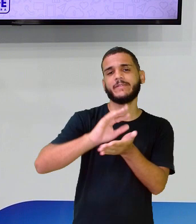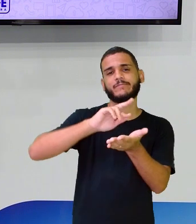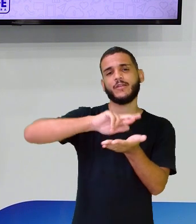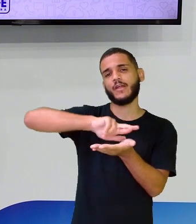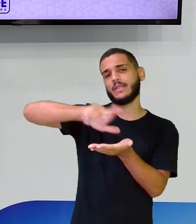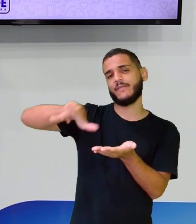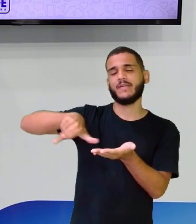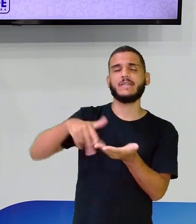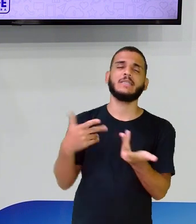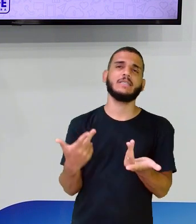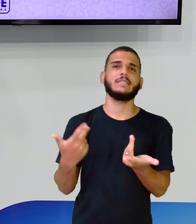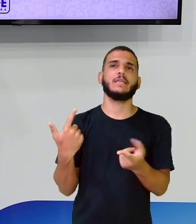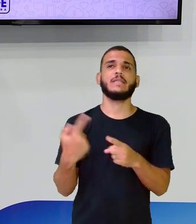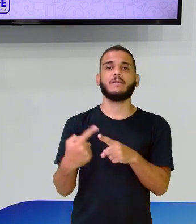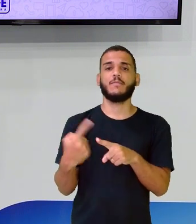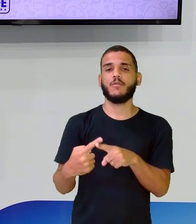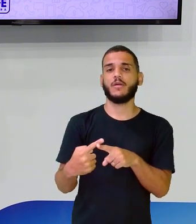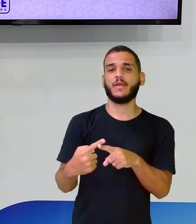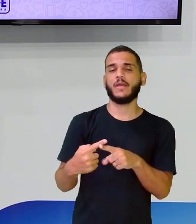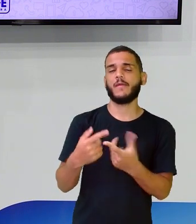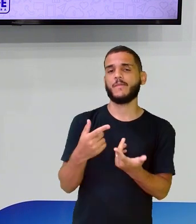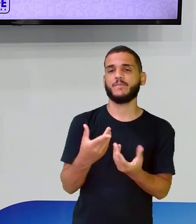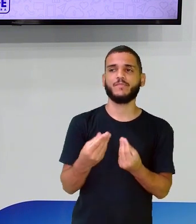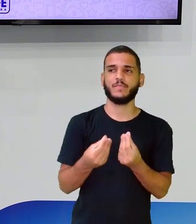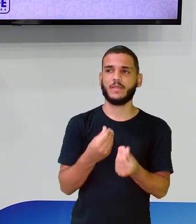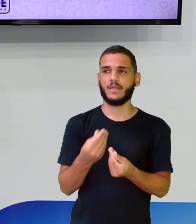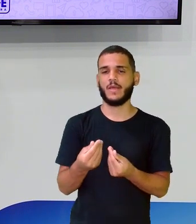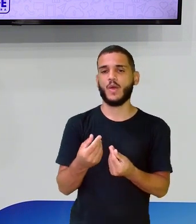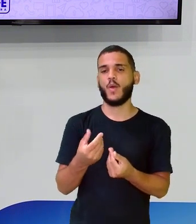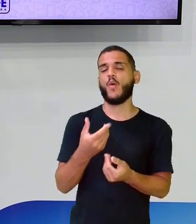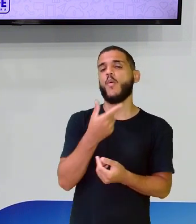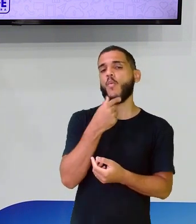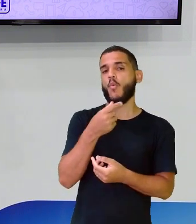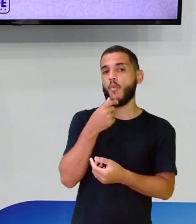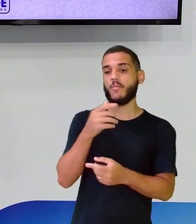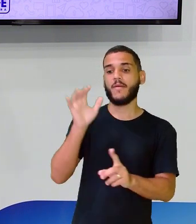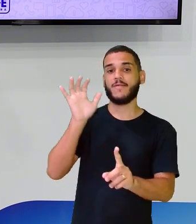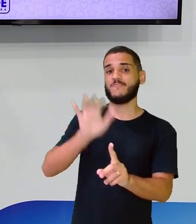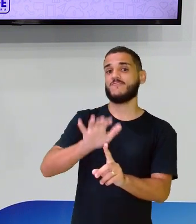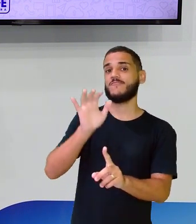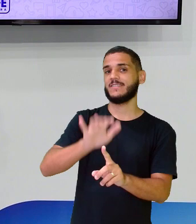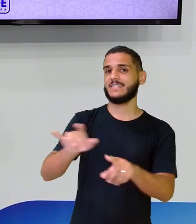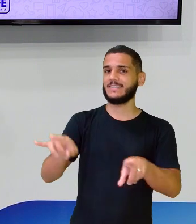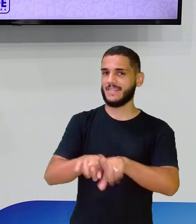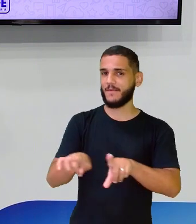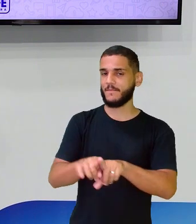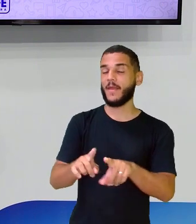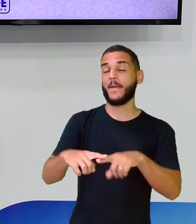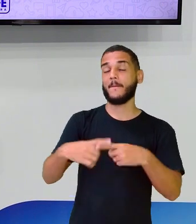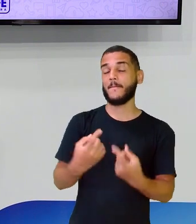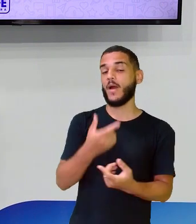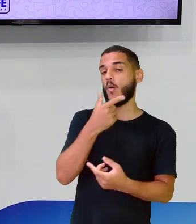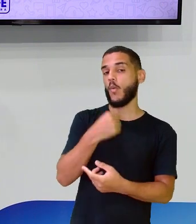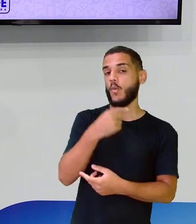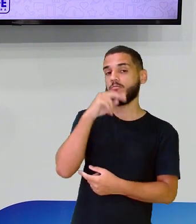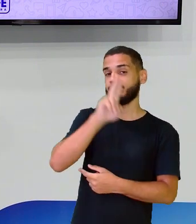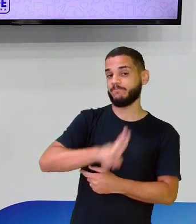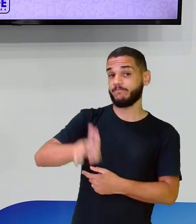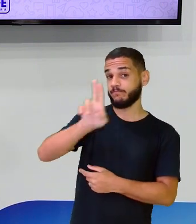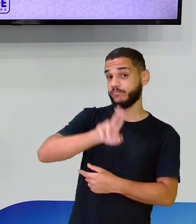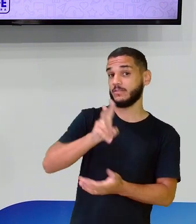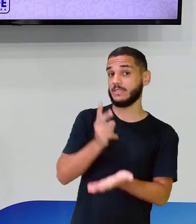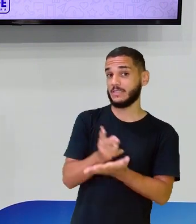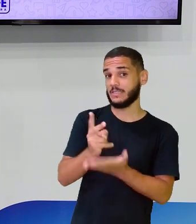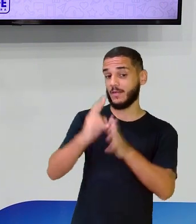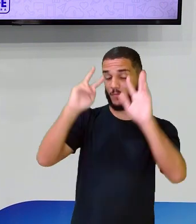quê? Com a interação do homem, que a gente também sabe que a água é um produto que o ser humano utiliza e,